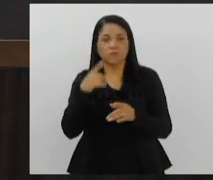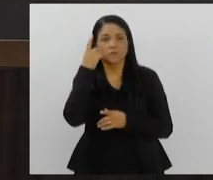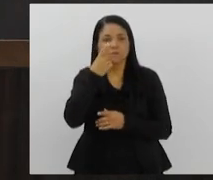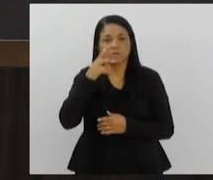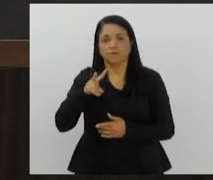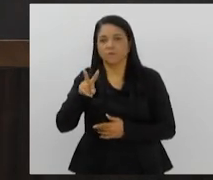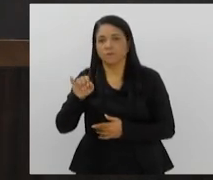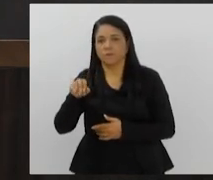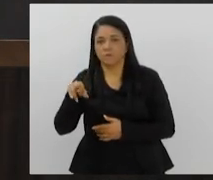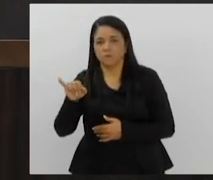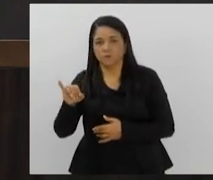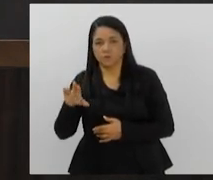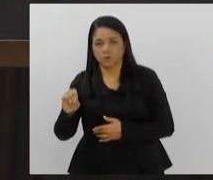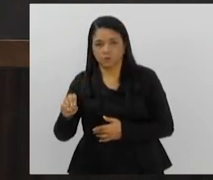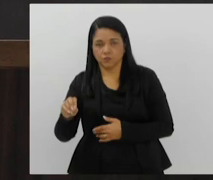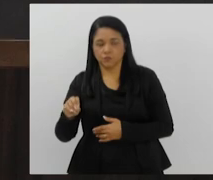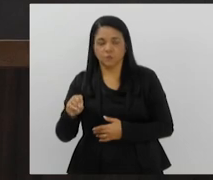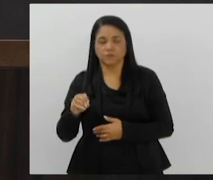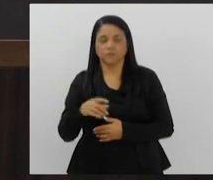Vinícius Cozzolino.